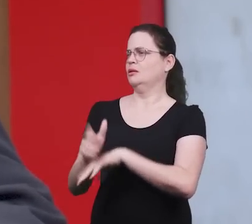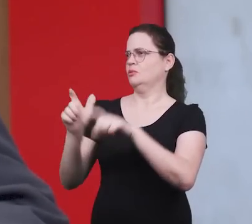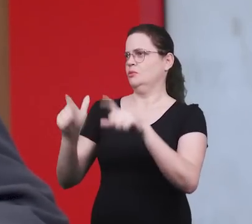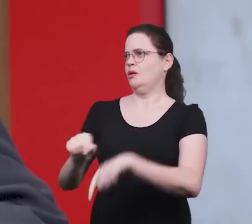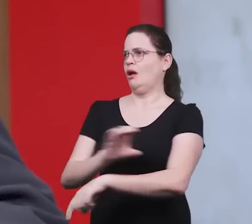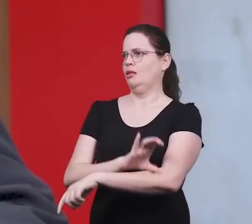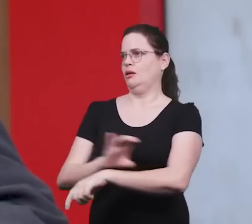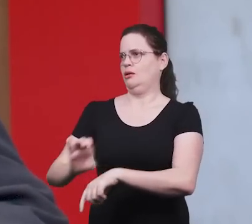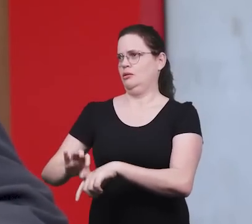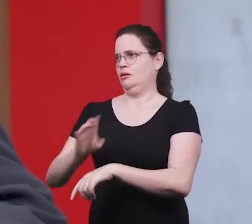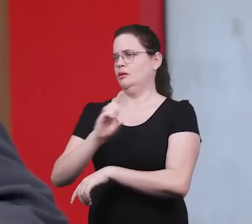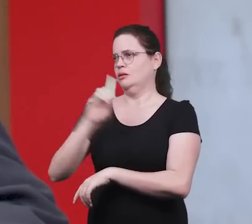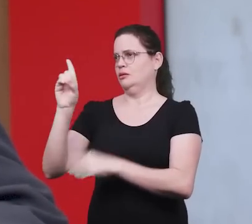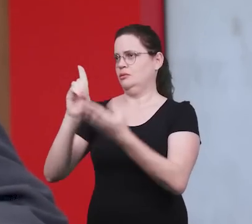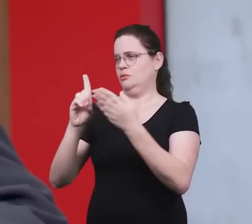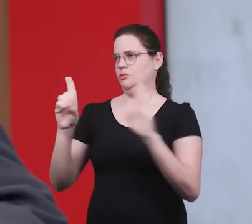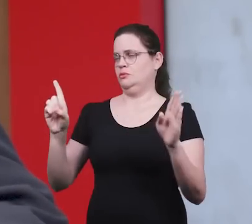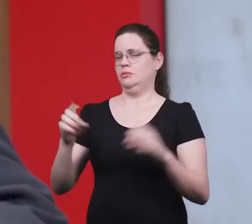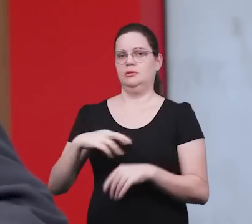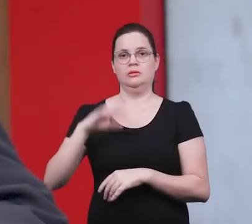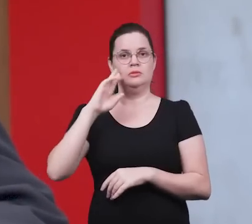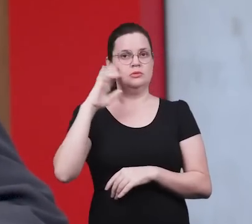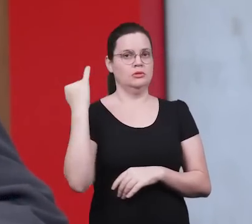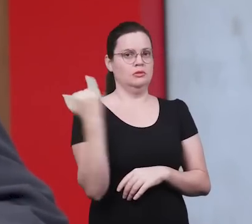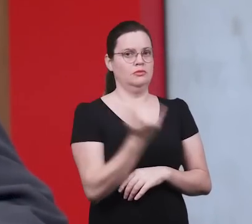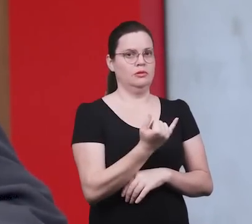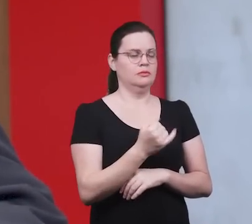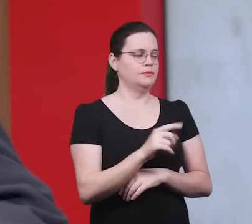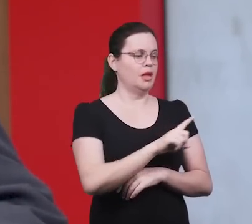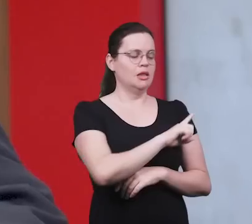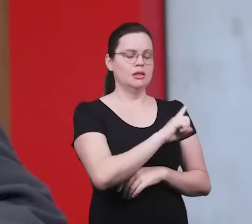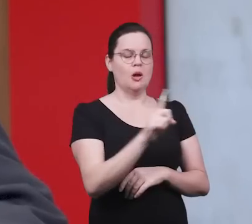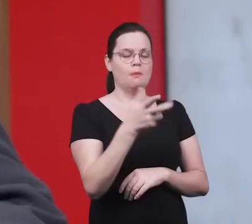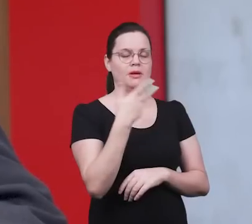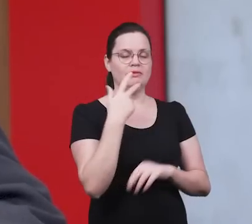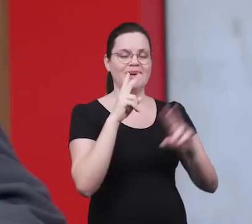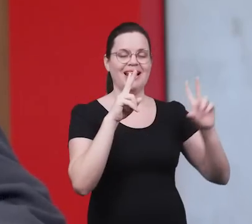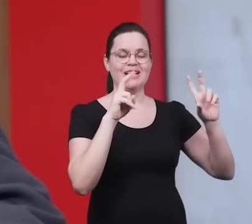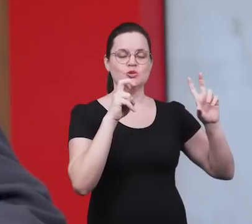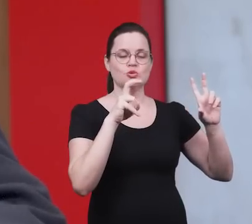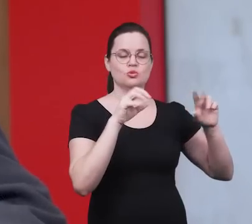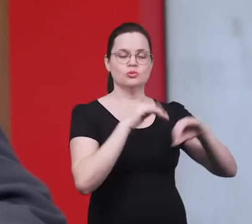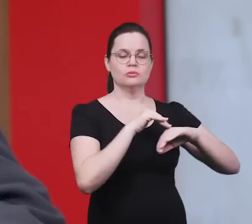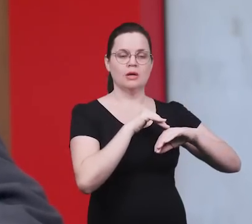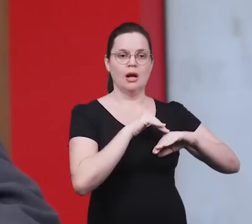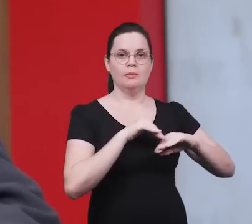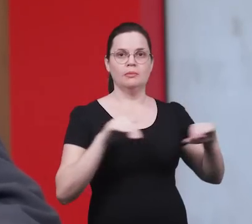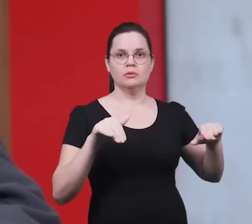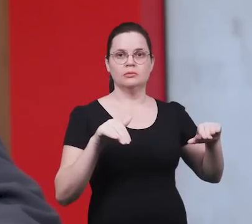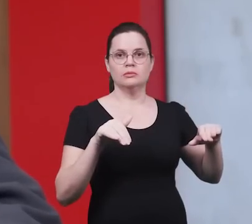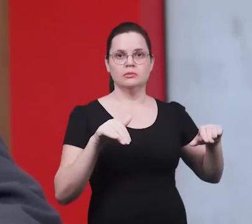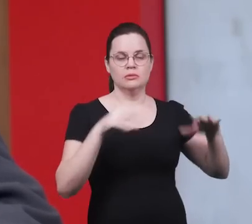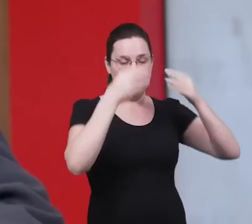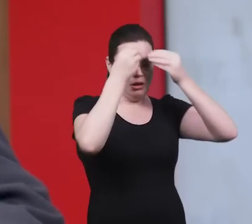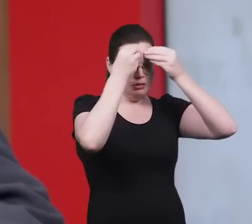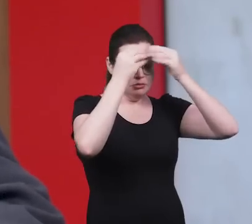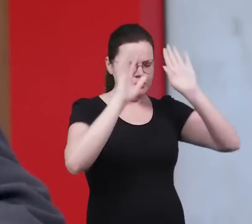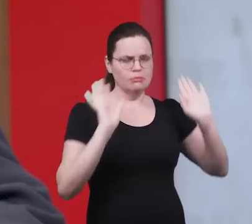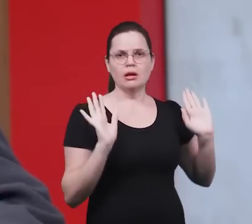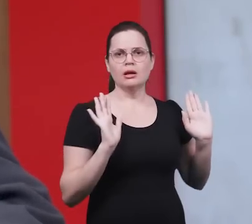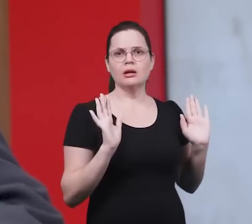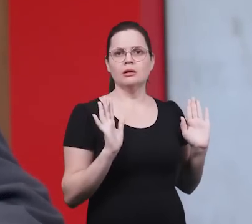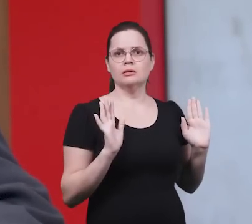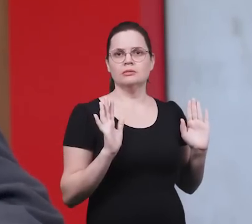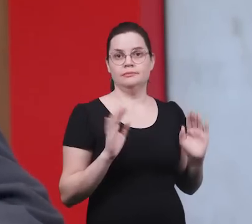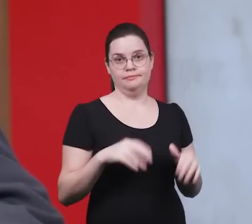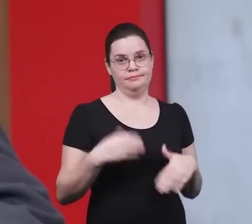prometida. E a expressão de Deus para Moisés é, não me fales mais neste assunto. Meu irmão, qual